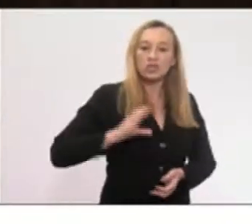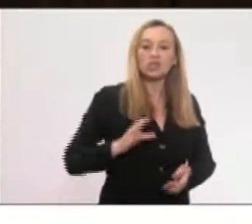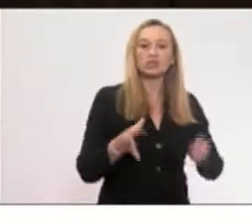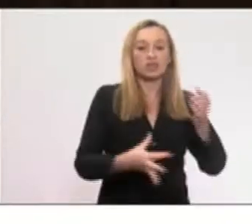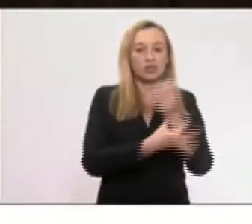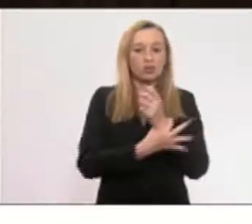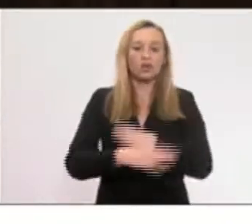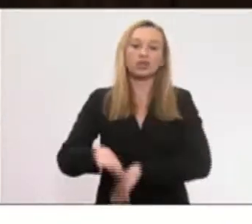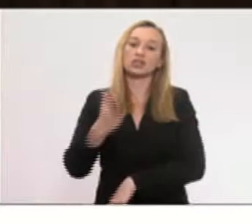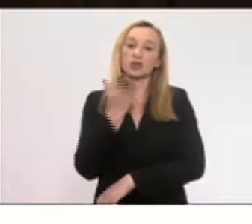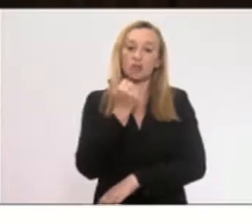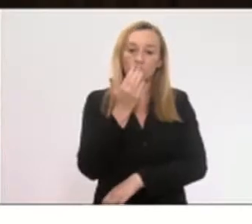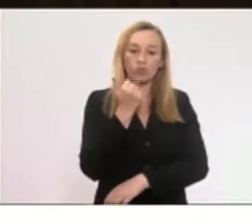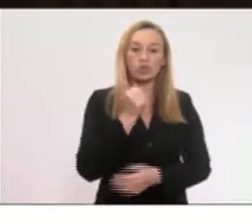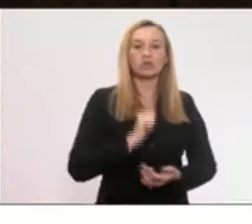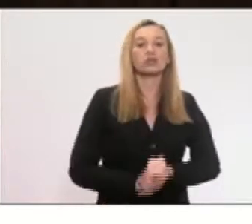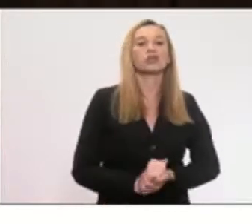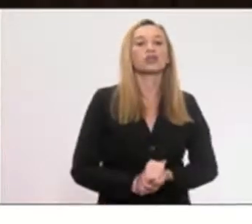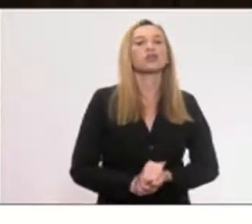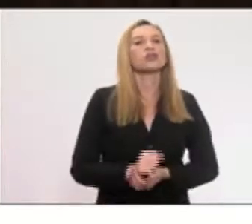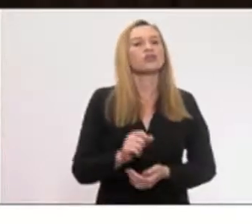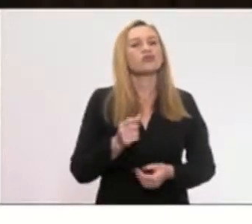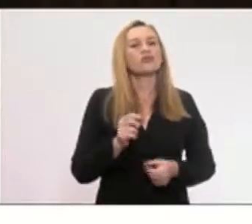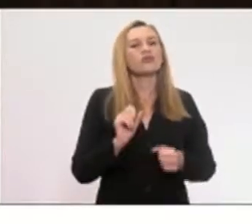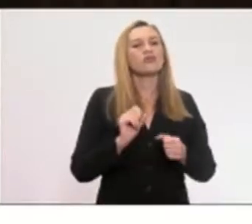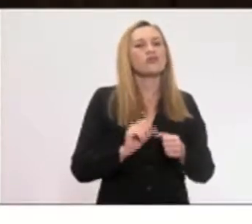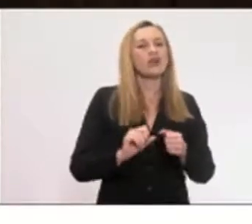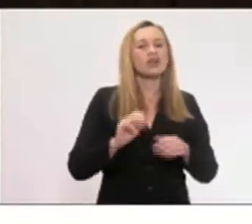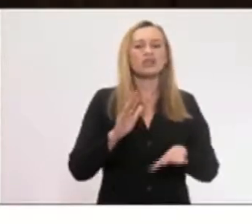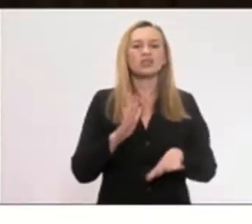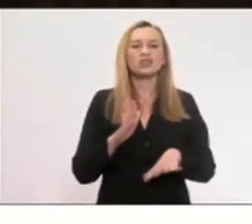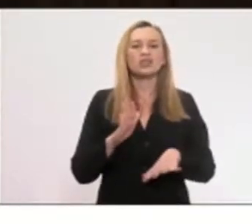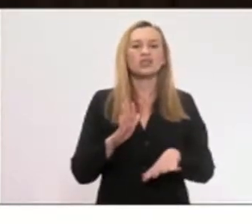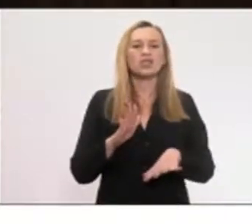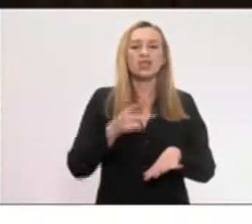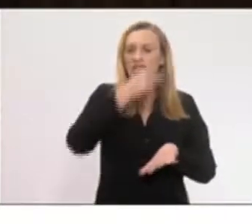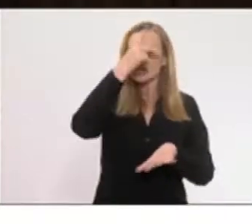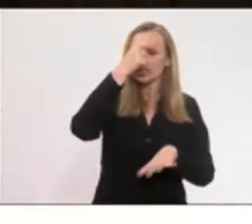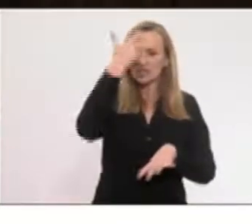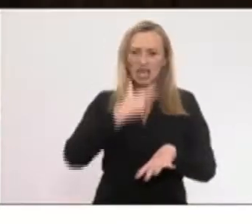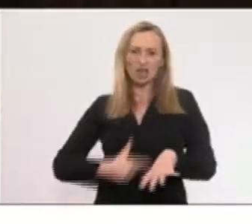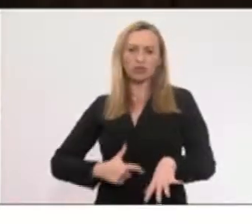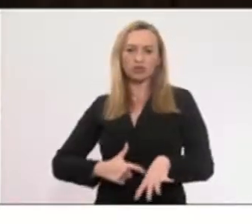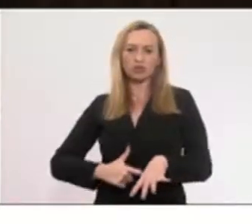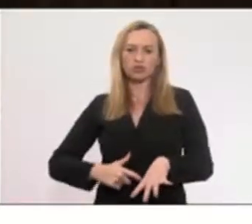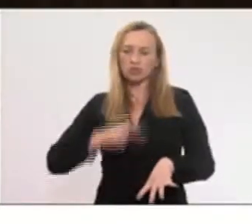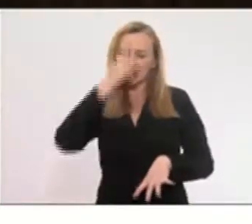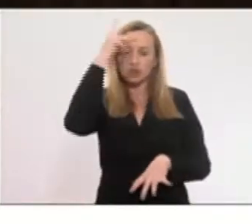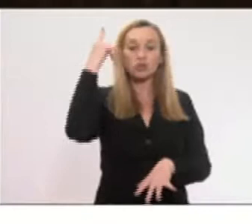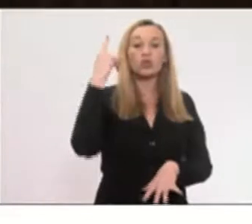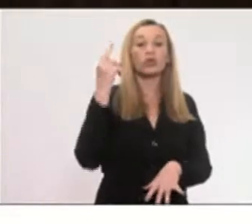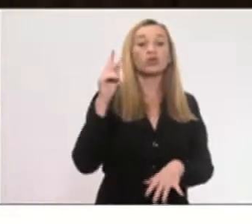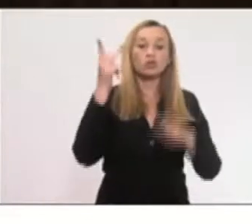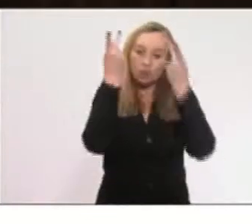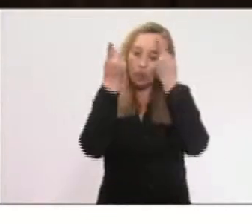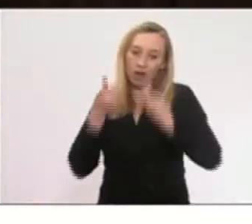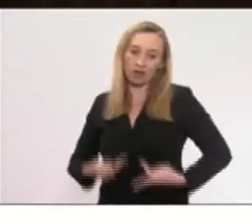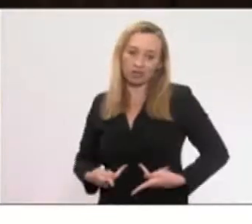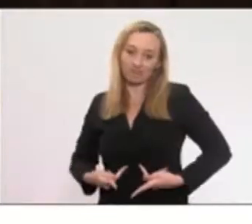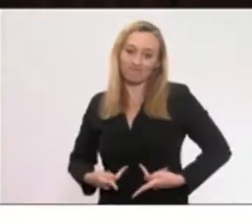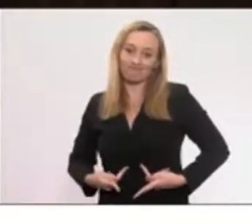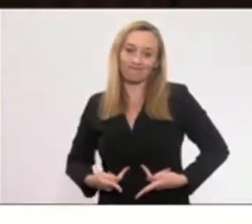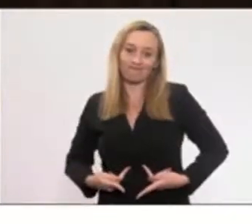Segurança Alimentar, nos faz, para além de sermos pessoas humanas, o que deveria,